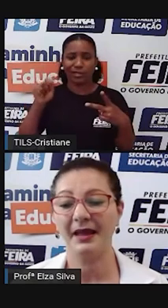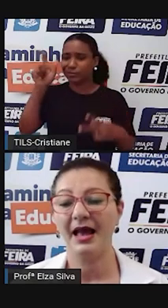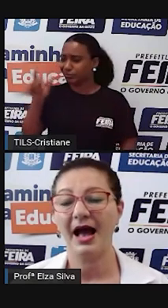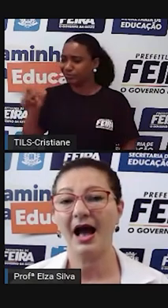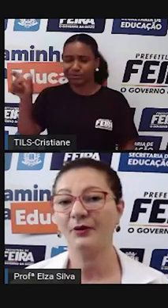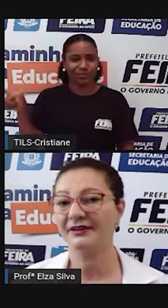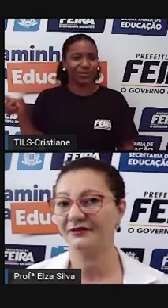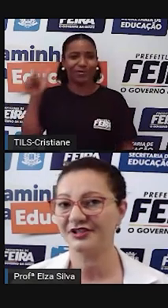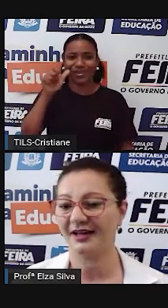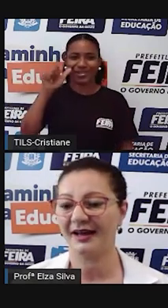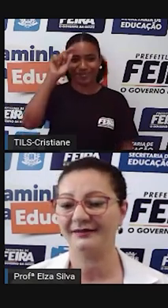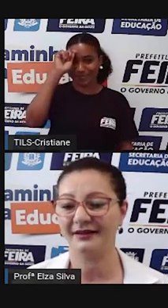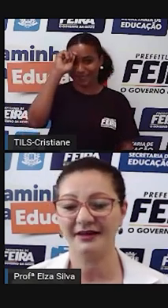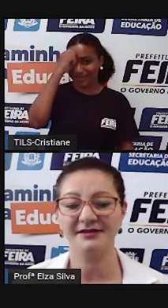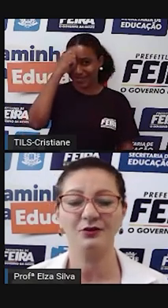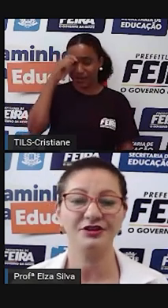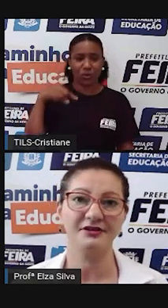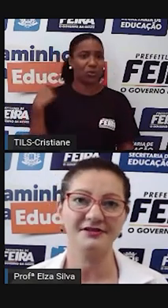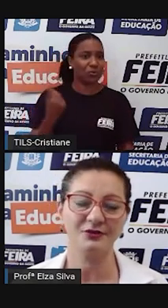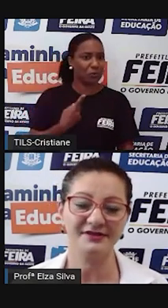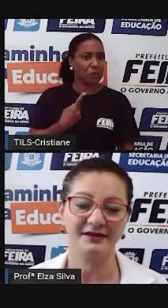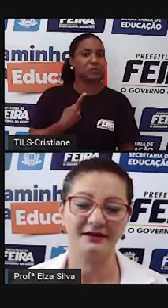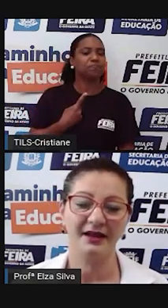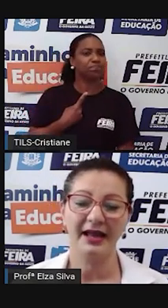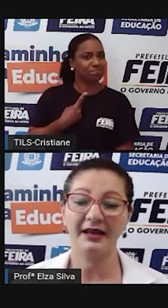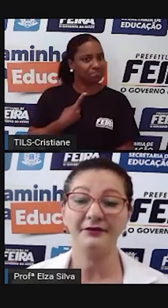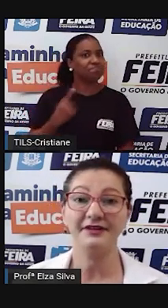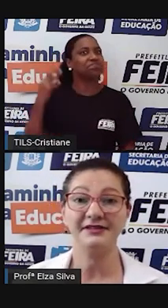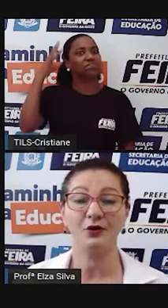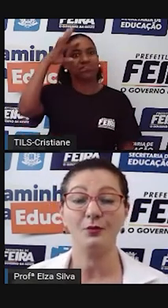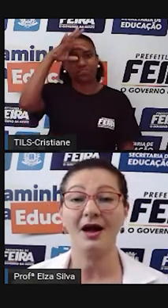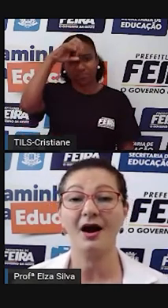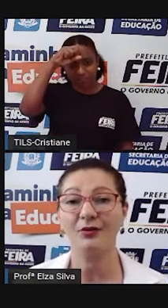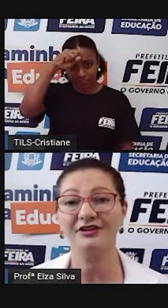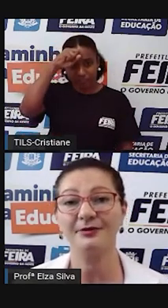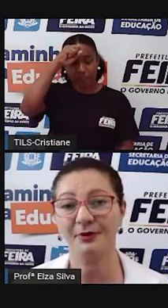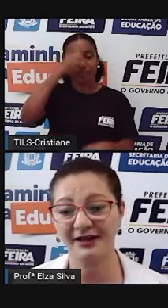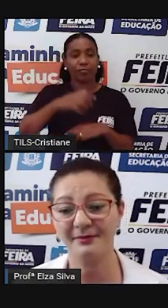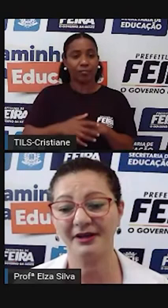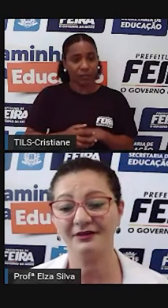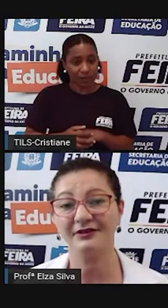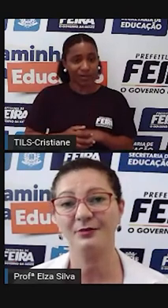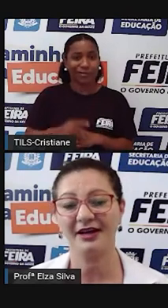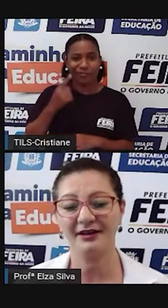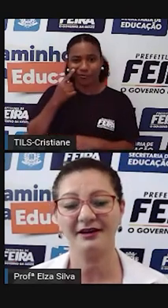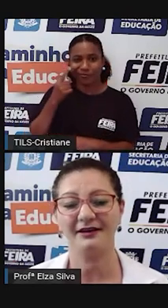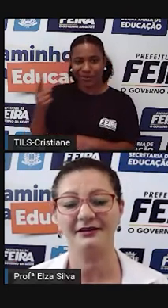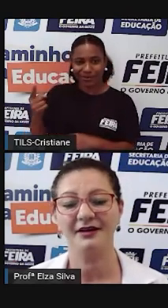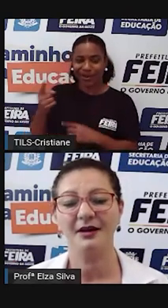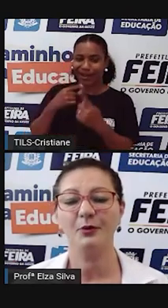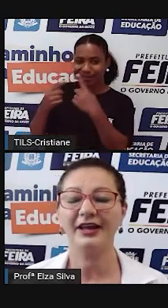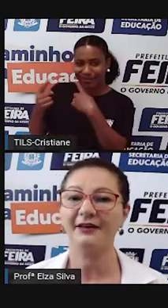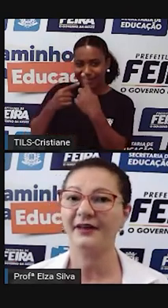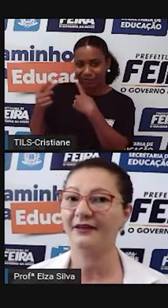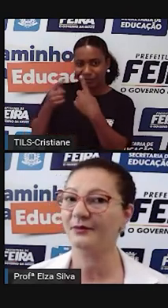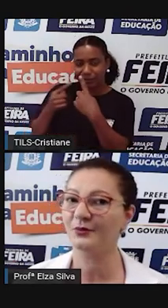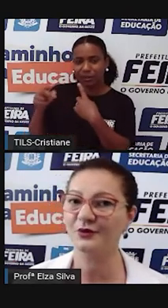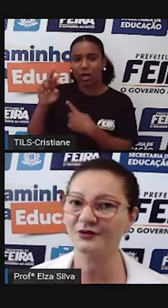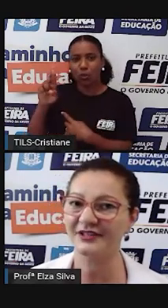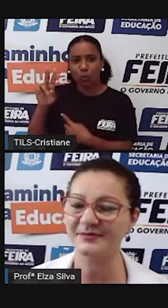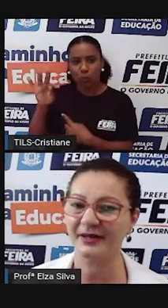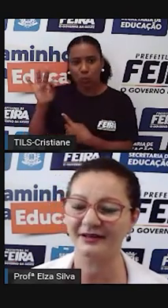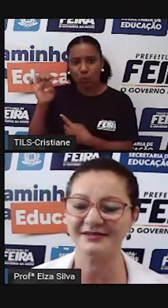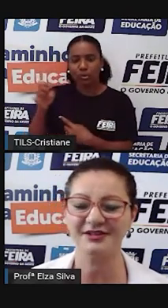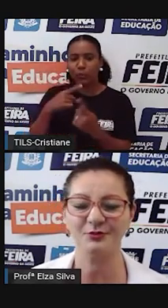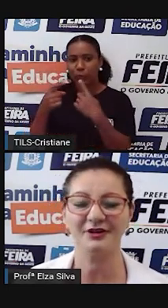disse, ao entrevistar a atriz Ruth de Souza, ela vivenciou uma aula de empoderamento da mulher negra, porque ela falava